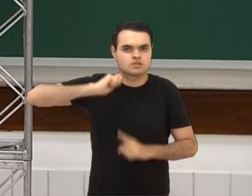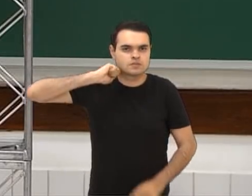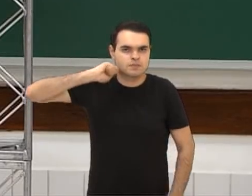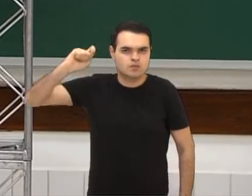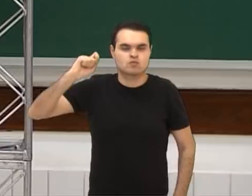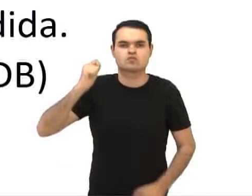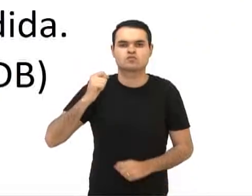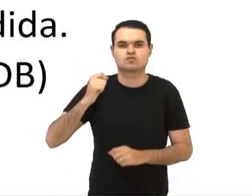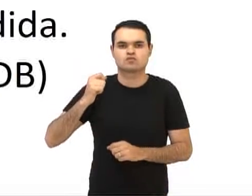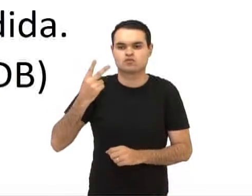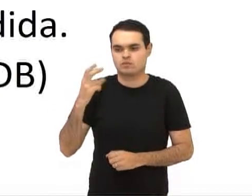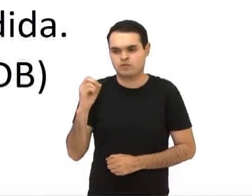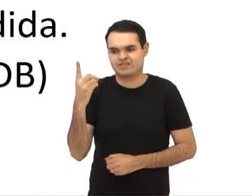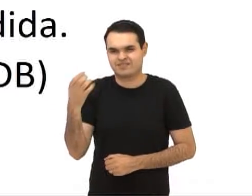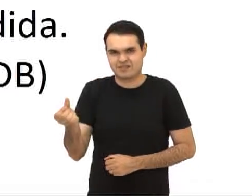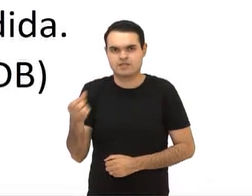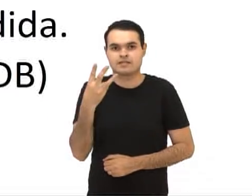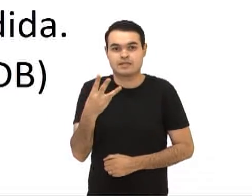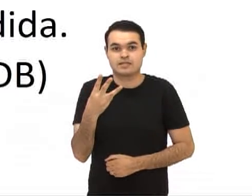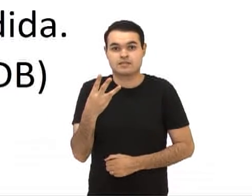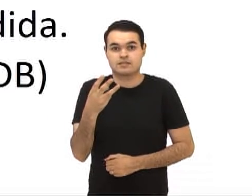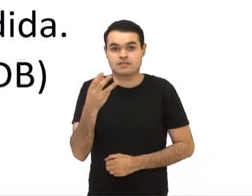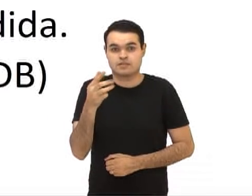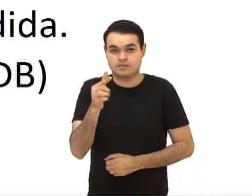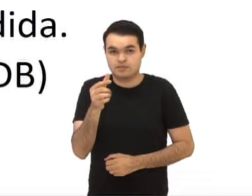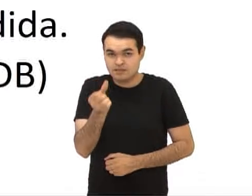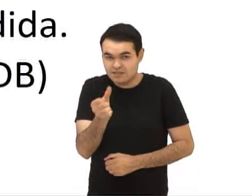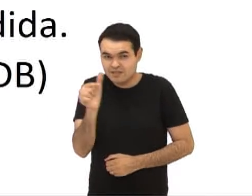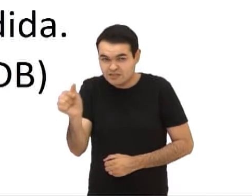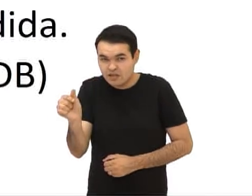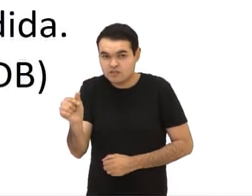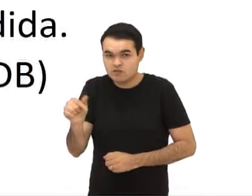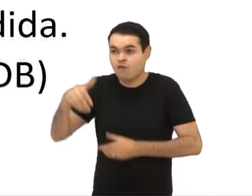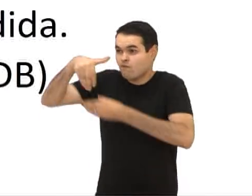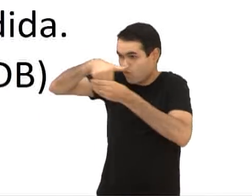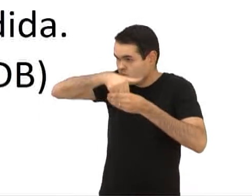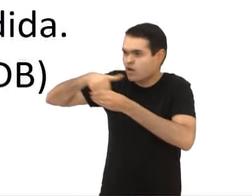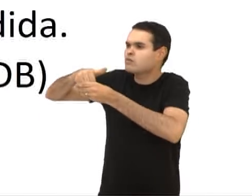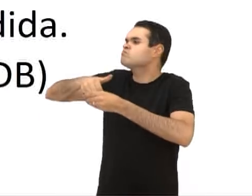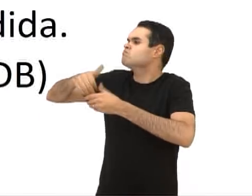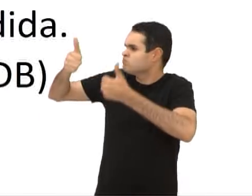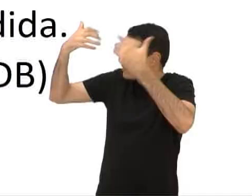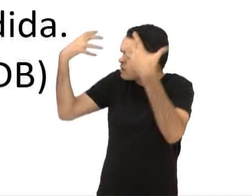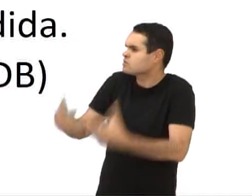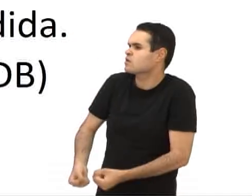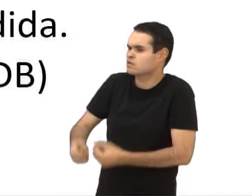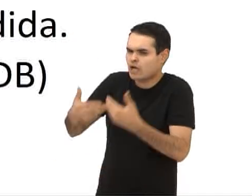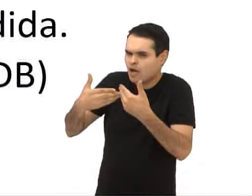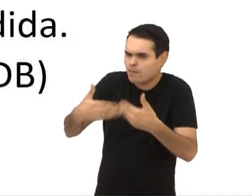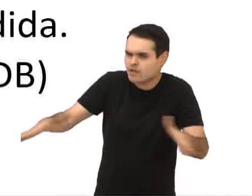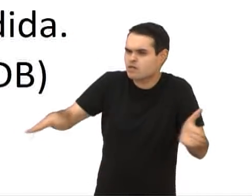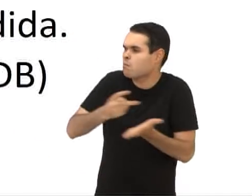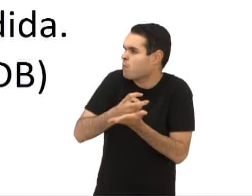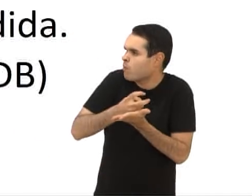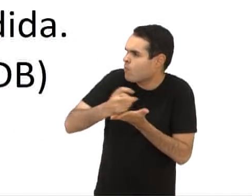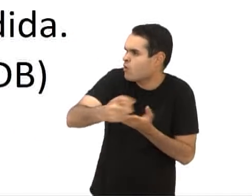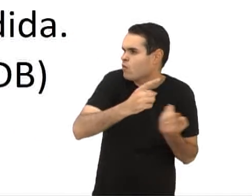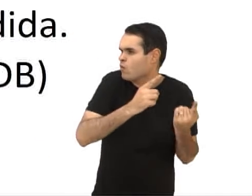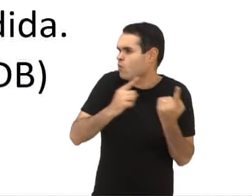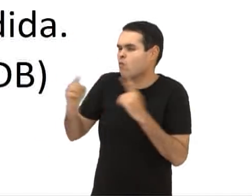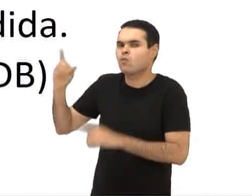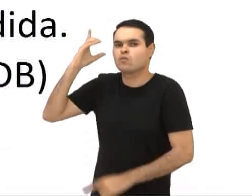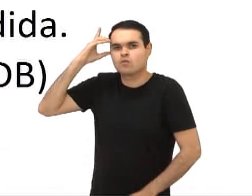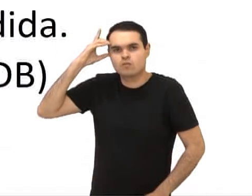2016, 367 deputados votaram favoráveis à abertura do processo de impeachment